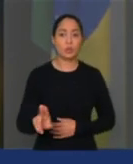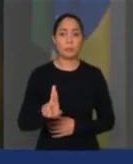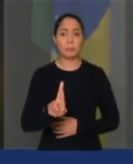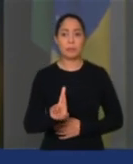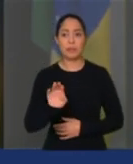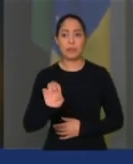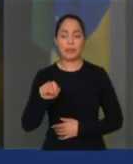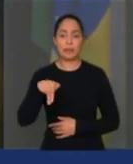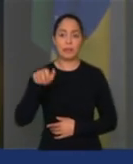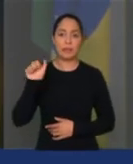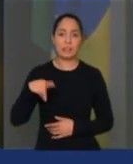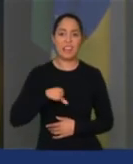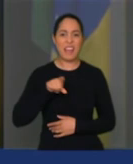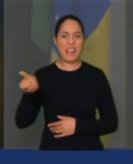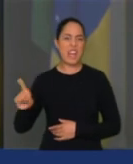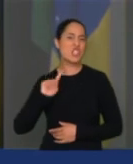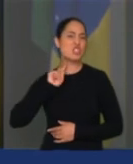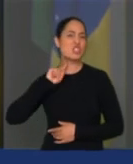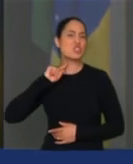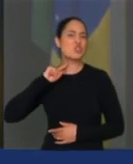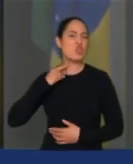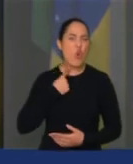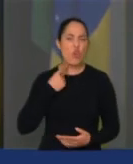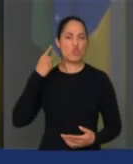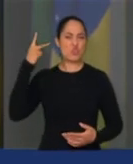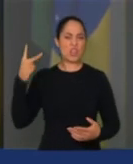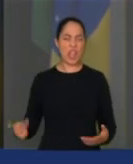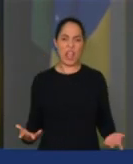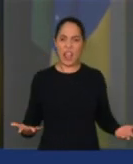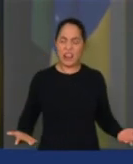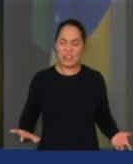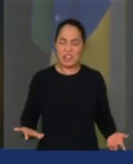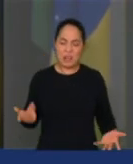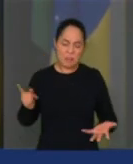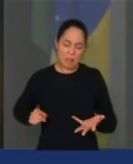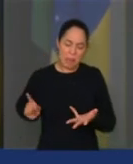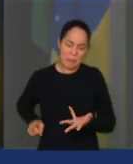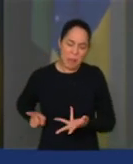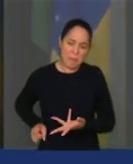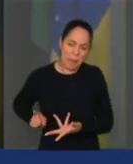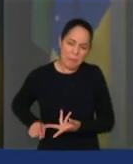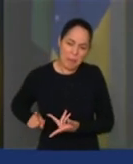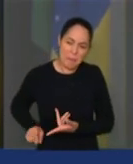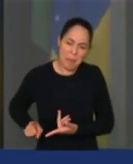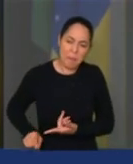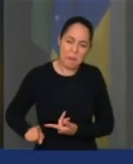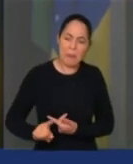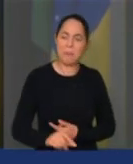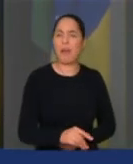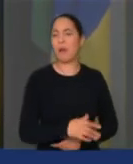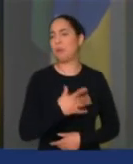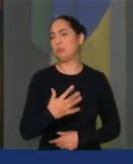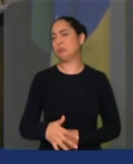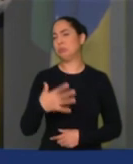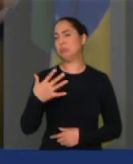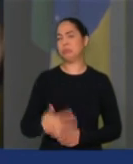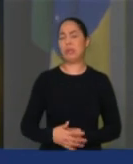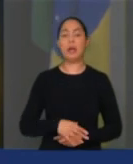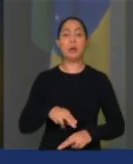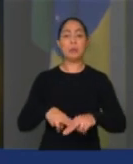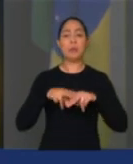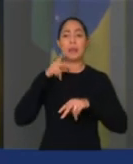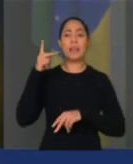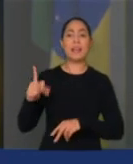mais sujo que pau de galinheiro, aquele cidadão que tem uma capivara extensa de ações